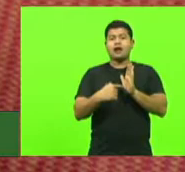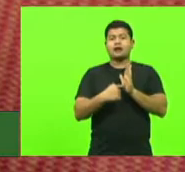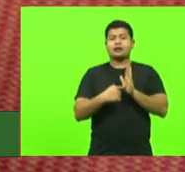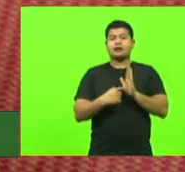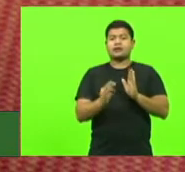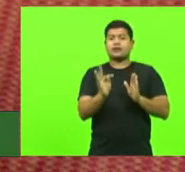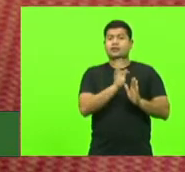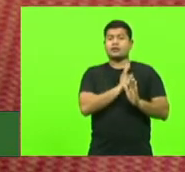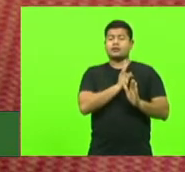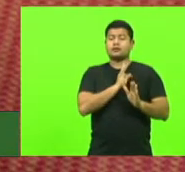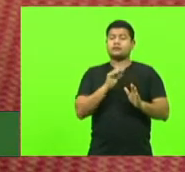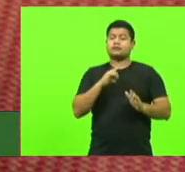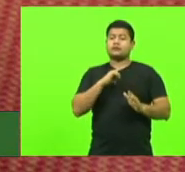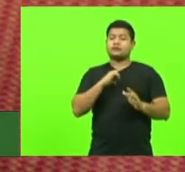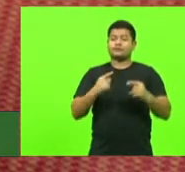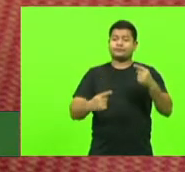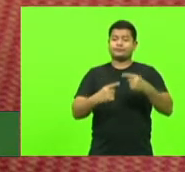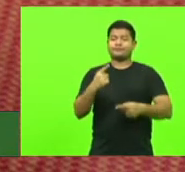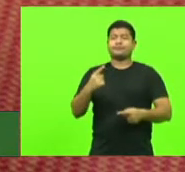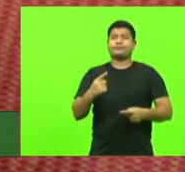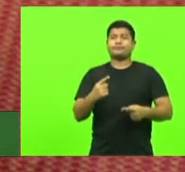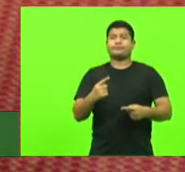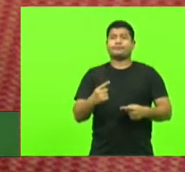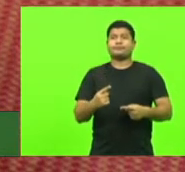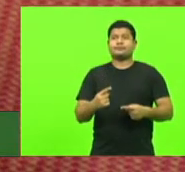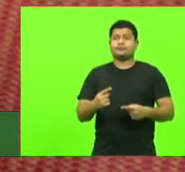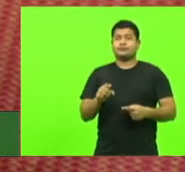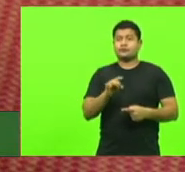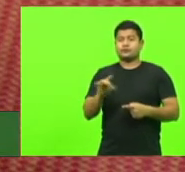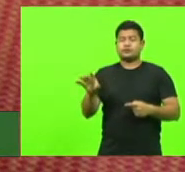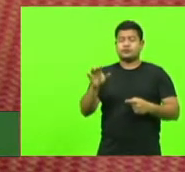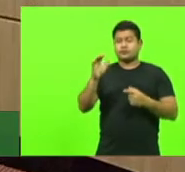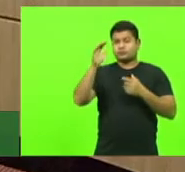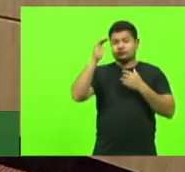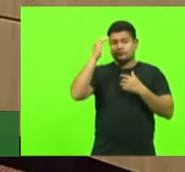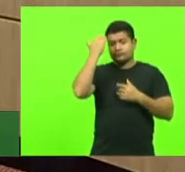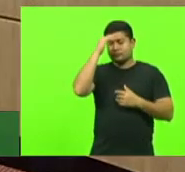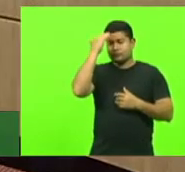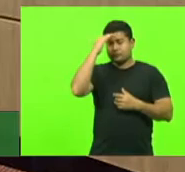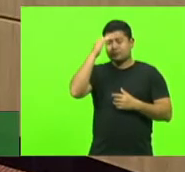técnica é que houve essa discordância. Então, só colocar isso.